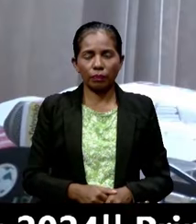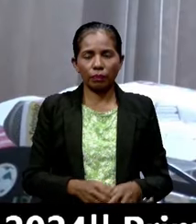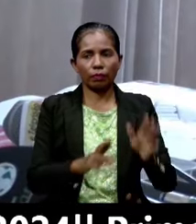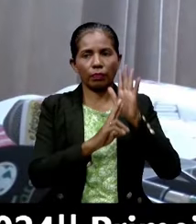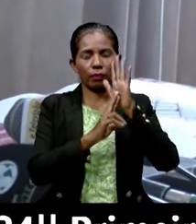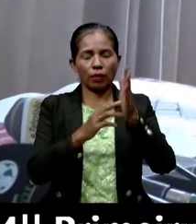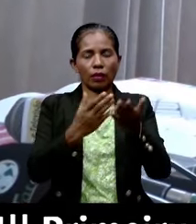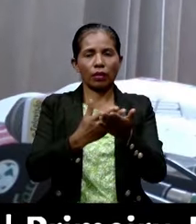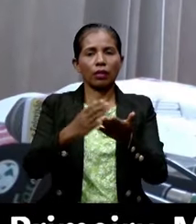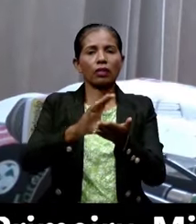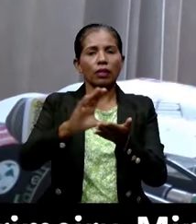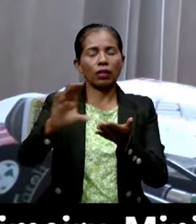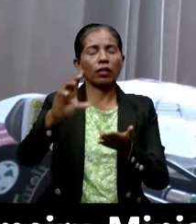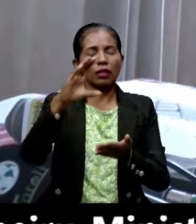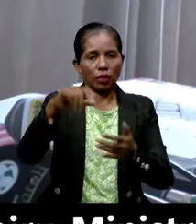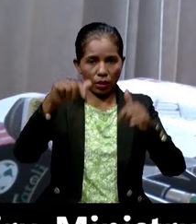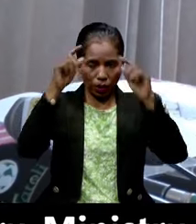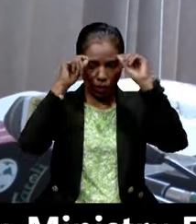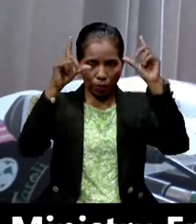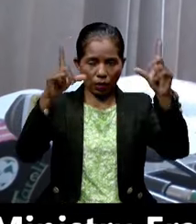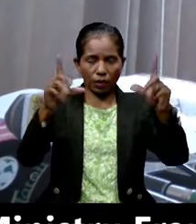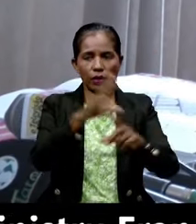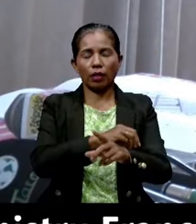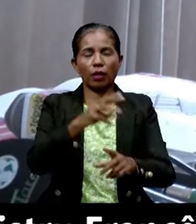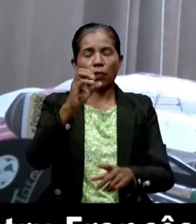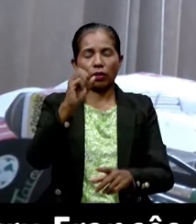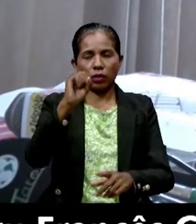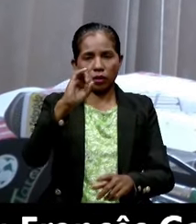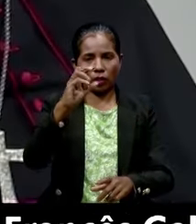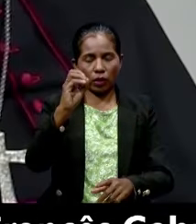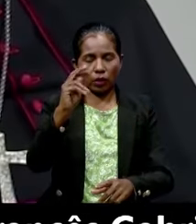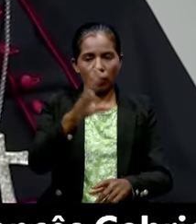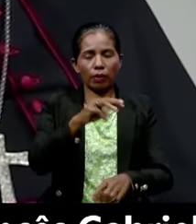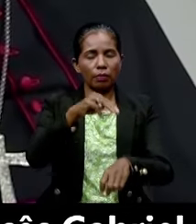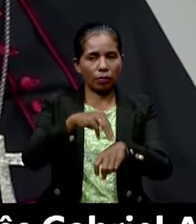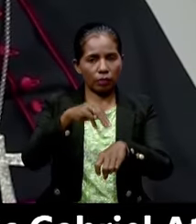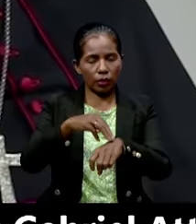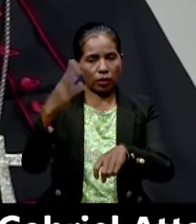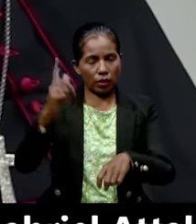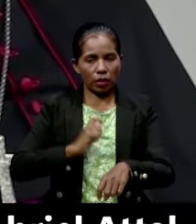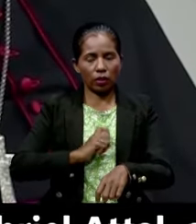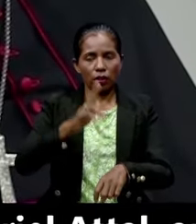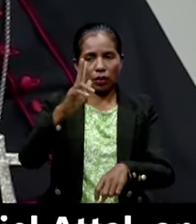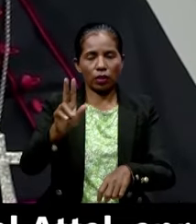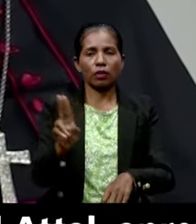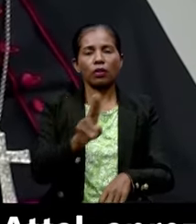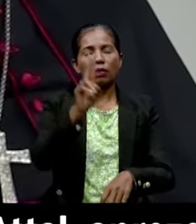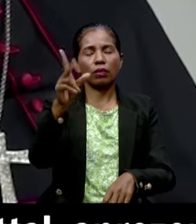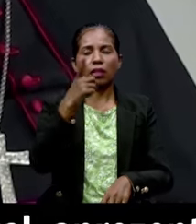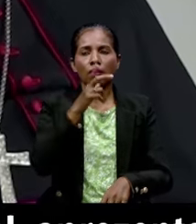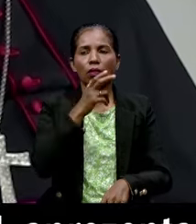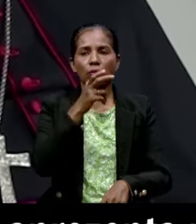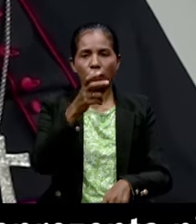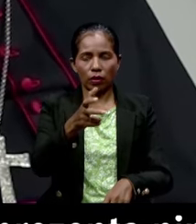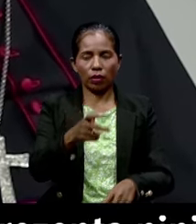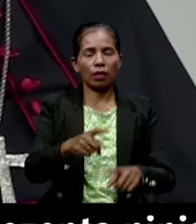Representante Santa Sé Timor-Leste, Monsenhor Marcos Preti, informa durante a missa e a santuário Tacitolo se usa a língua portuguesa.